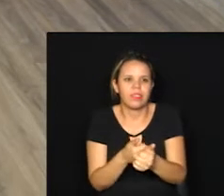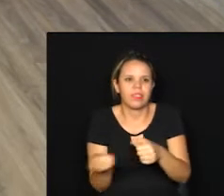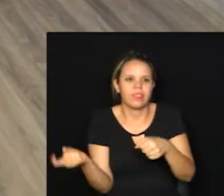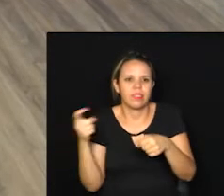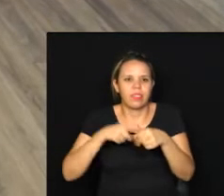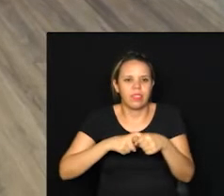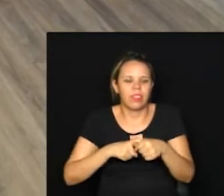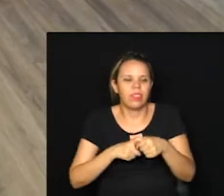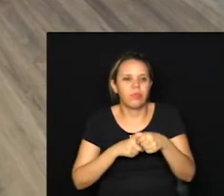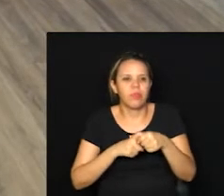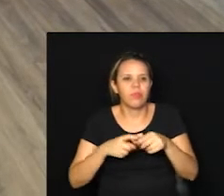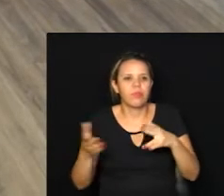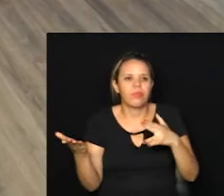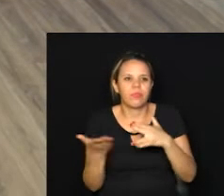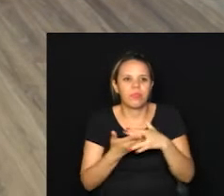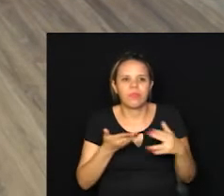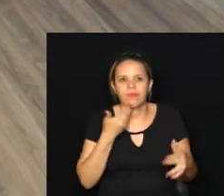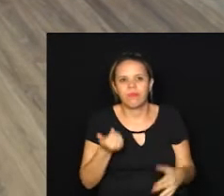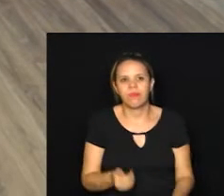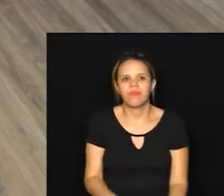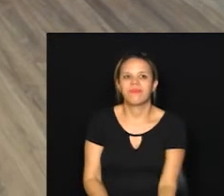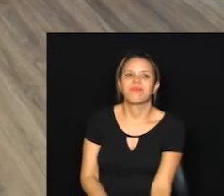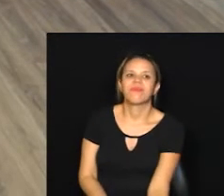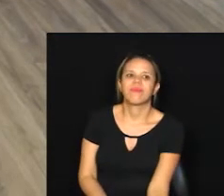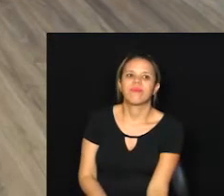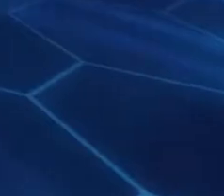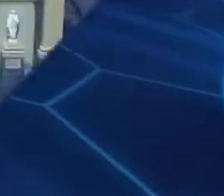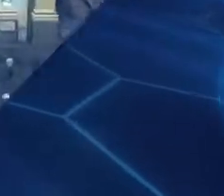volta do intervalo, tem o Cozinha Fácil.